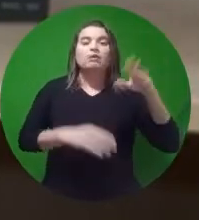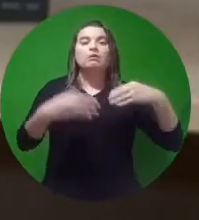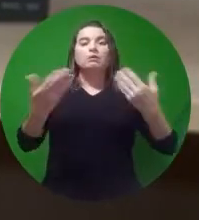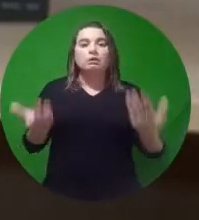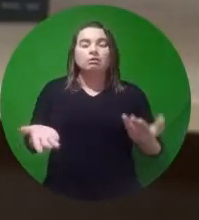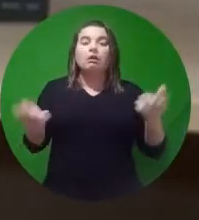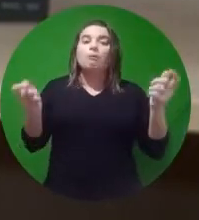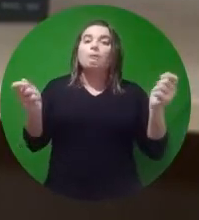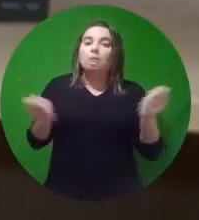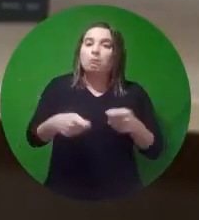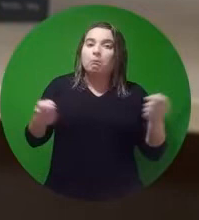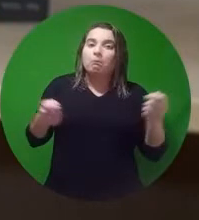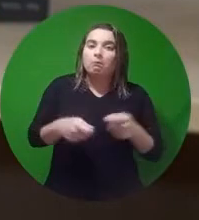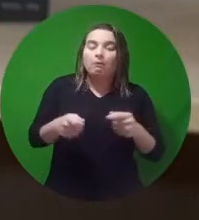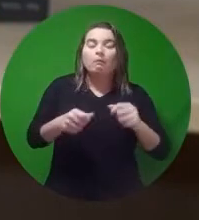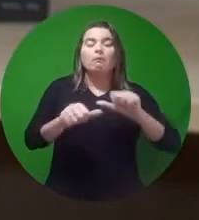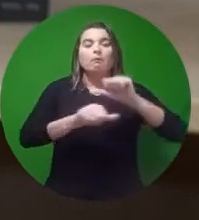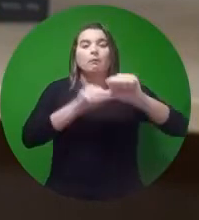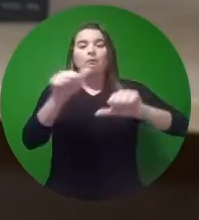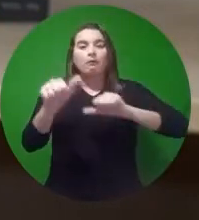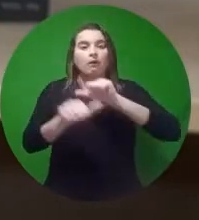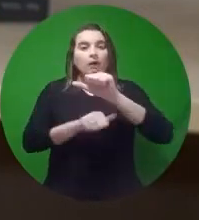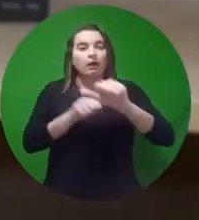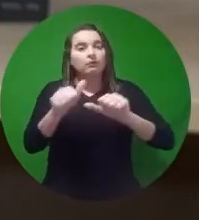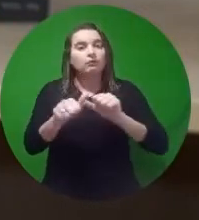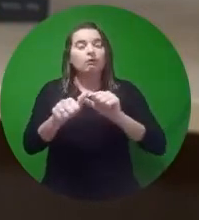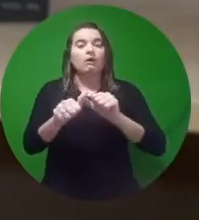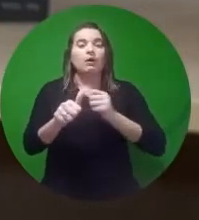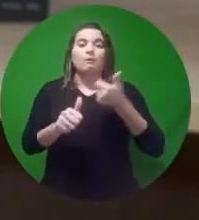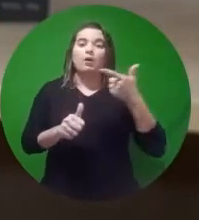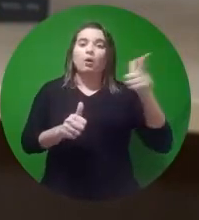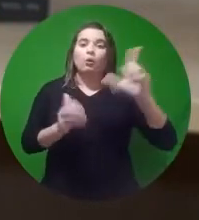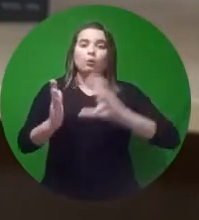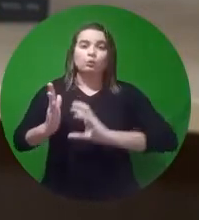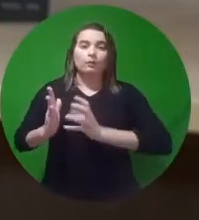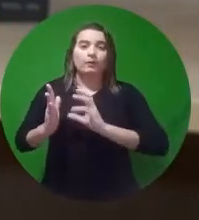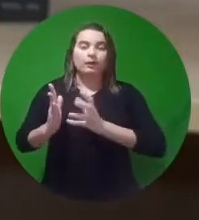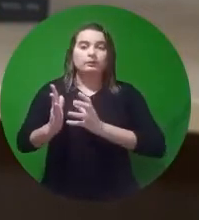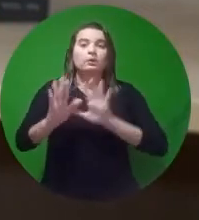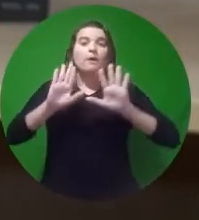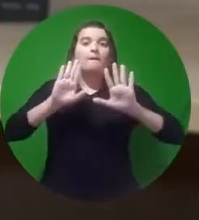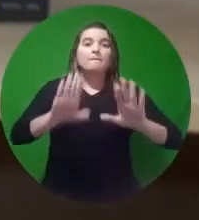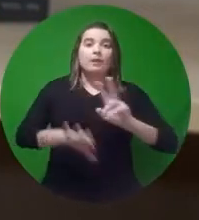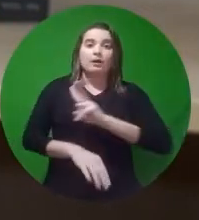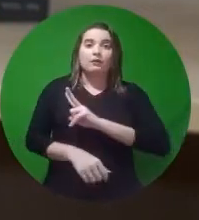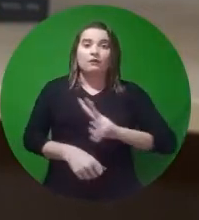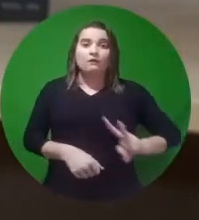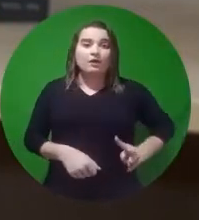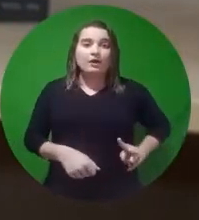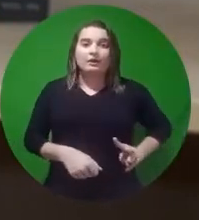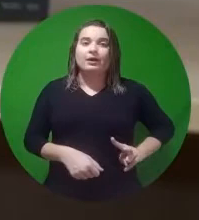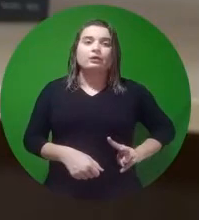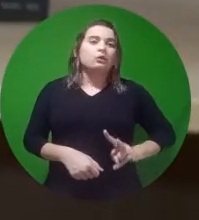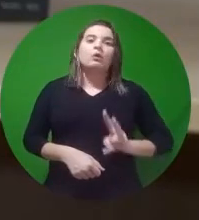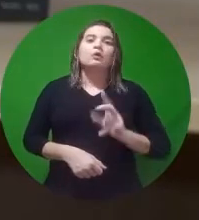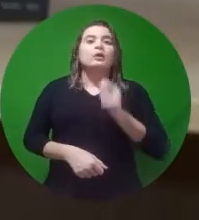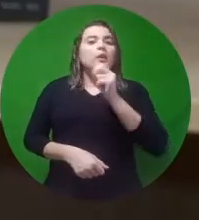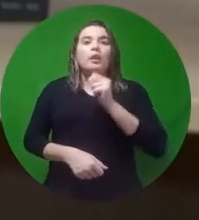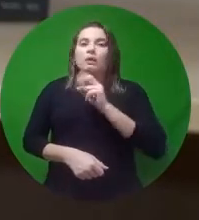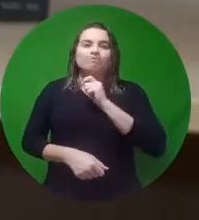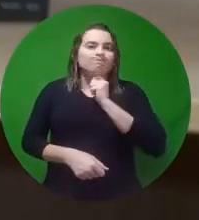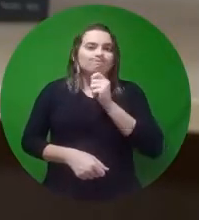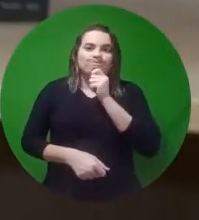poderão migrar para um outro partido sem perder o mandato. No caso dos vereadores, como eles não estão no último ano do